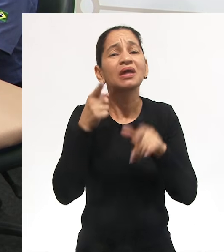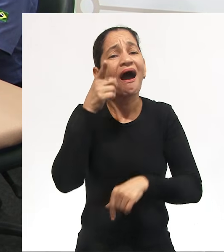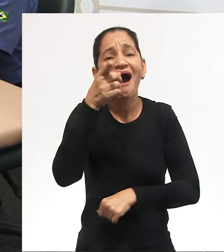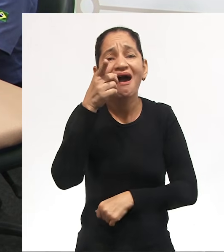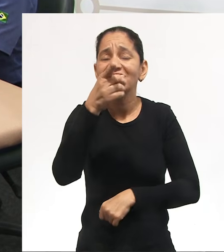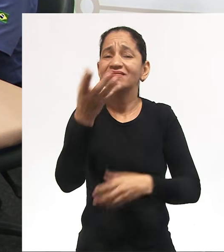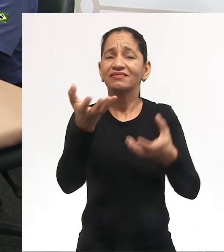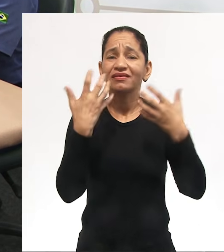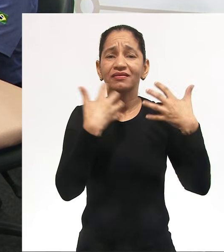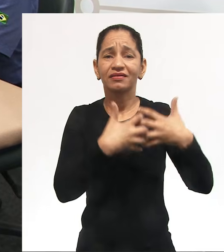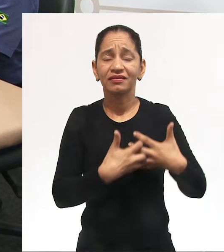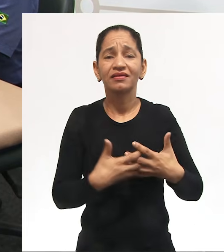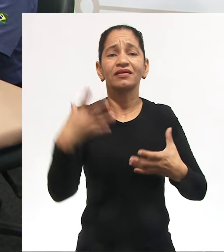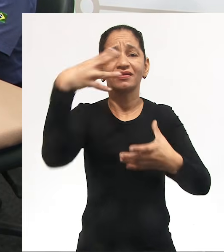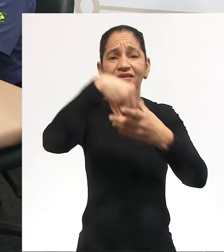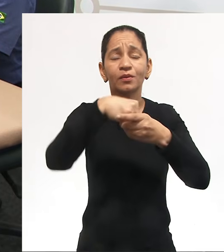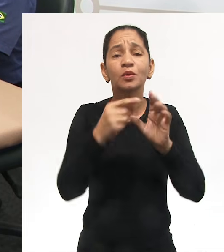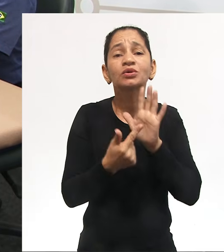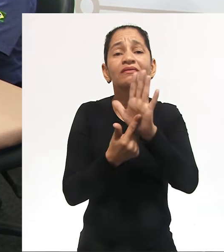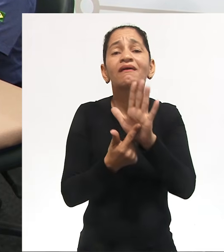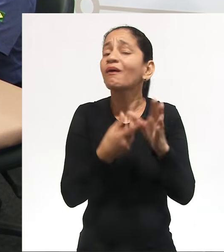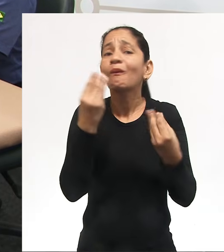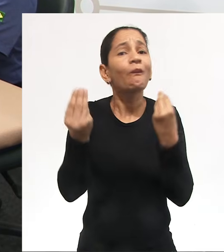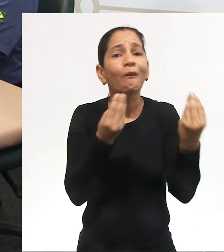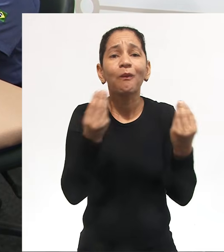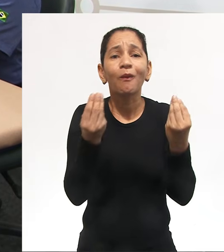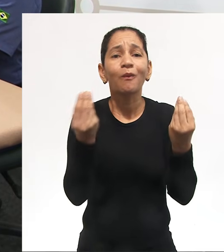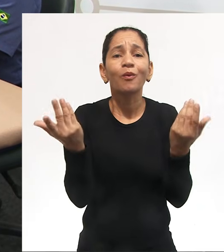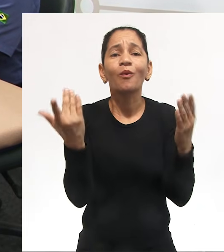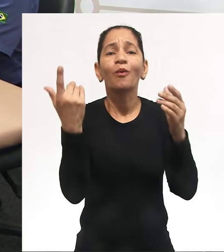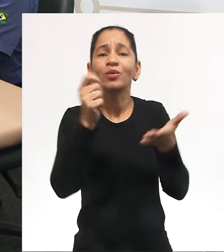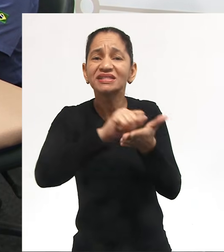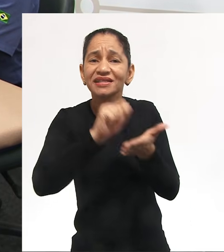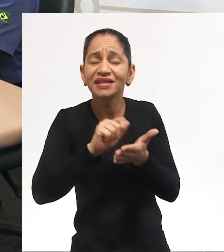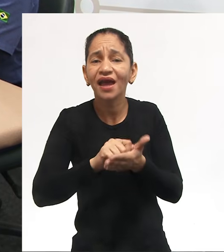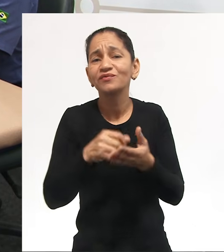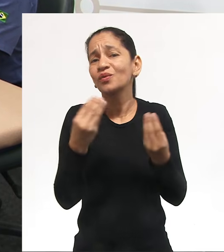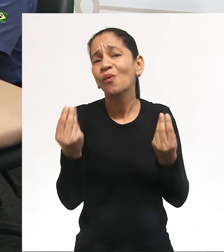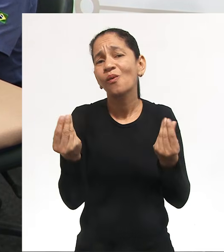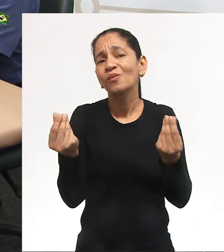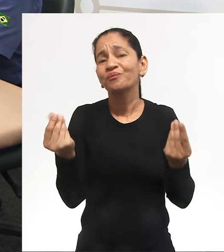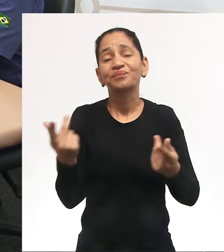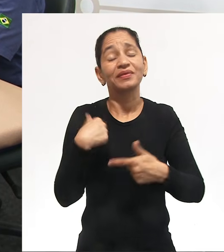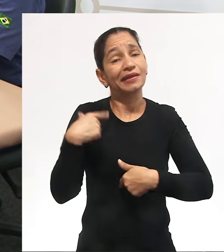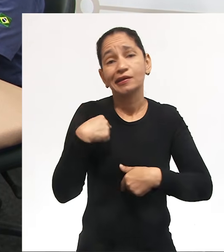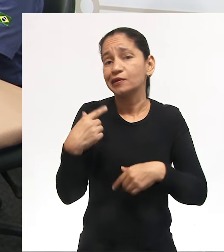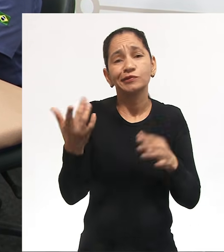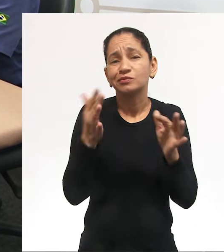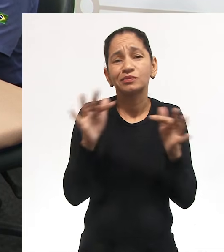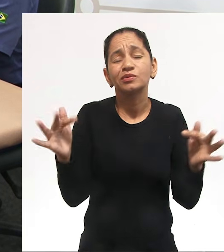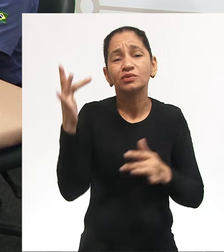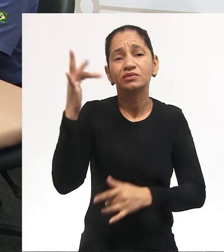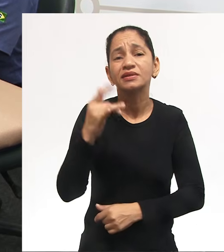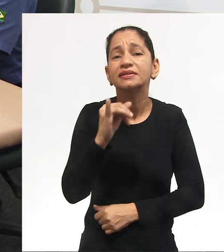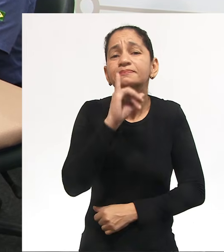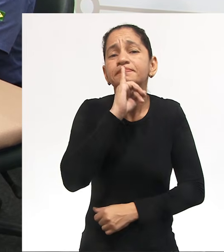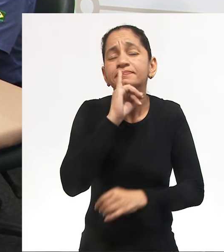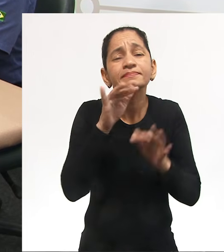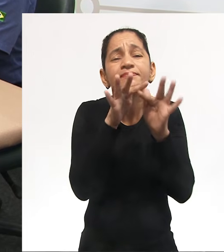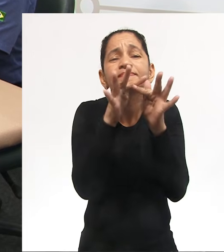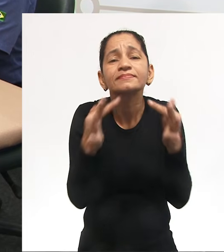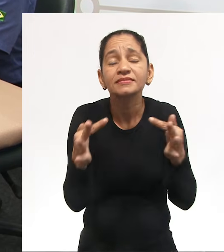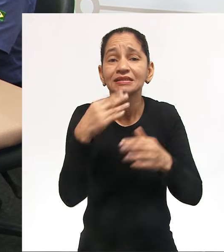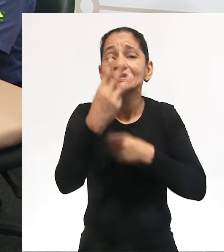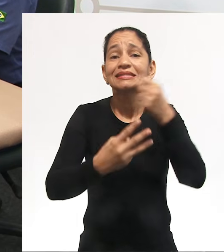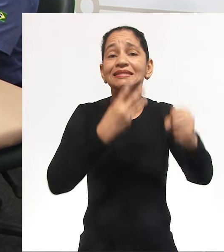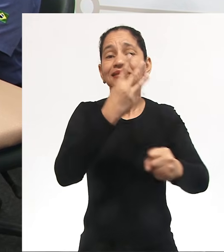meu trabalho, quero mostrar o trabalho feito aqui em Taboão do Oeste, mas eu não sei como enquadrar, porque eu nunca, na verdade, eu sou bem verdinha